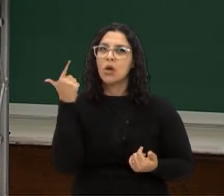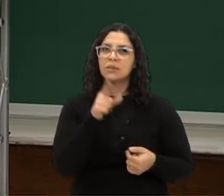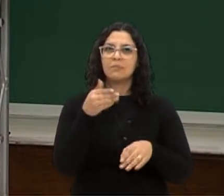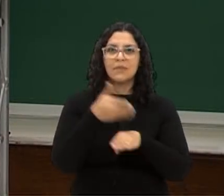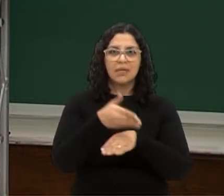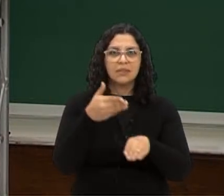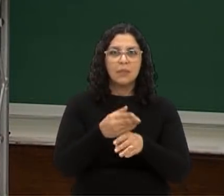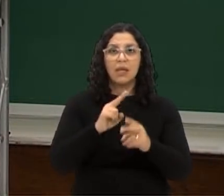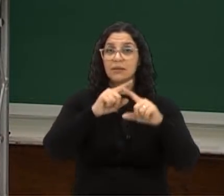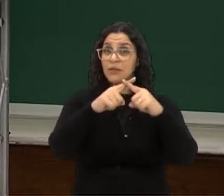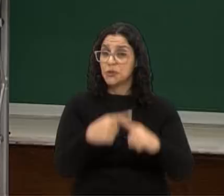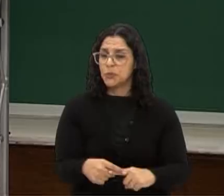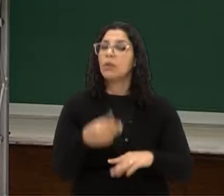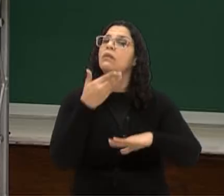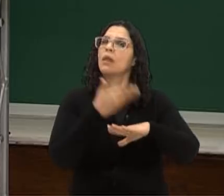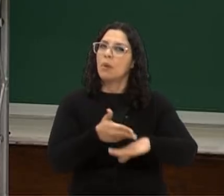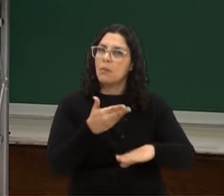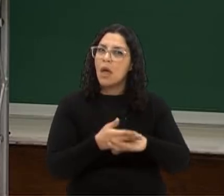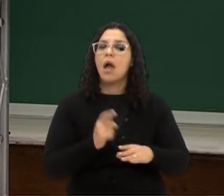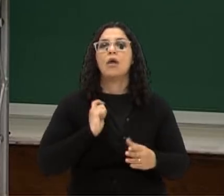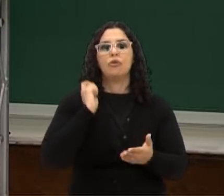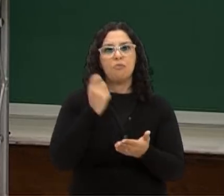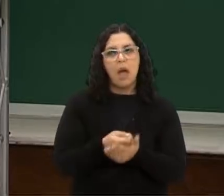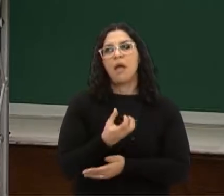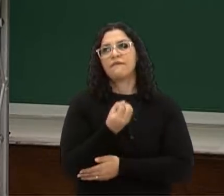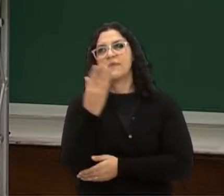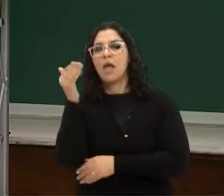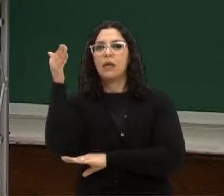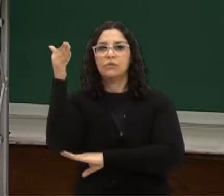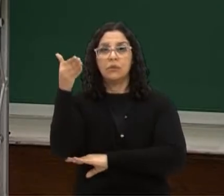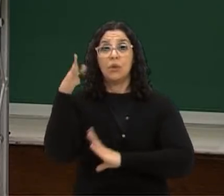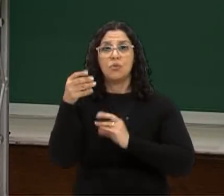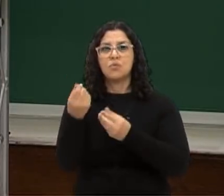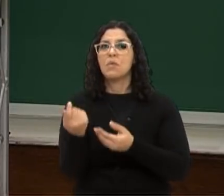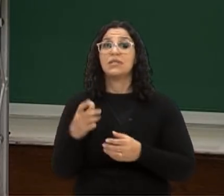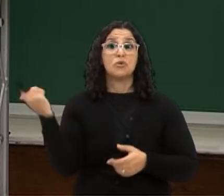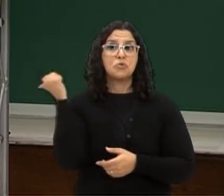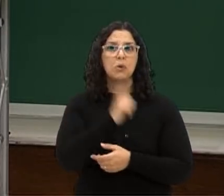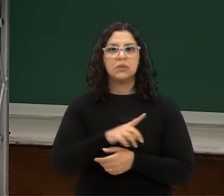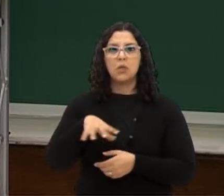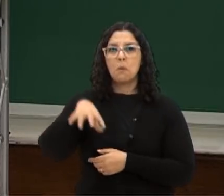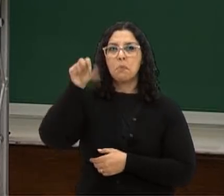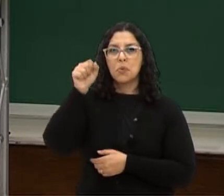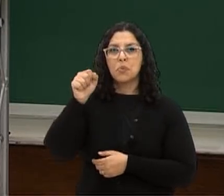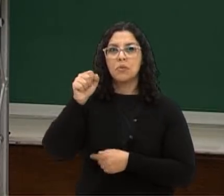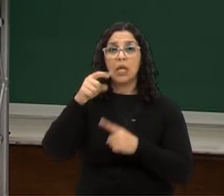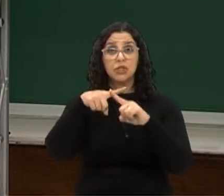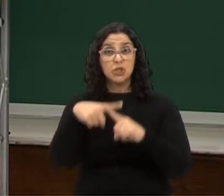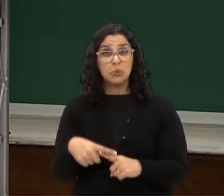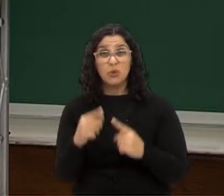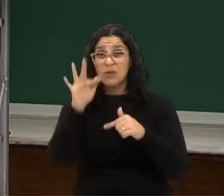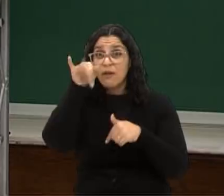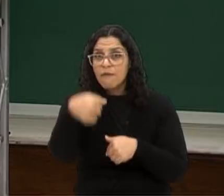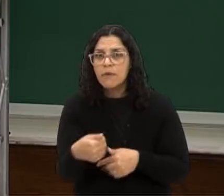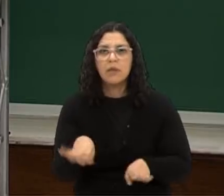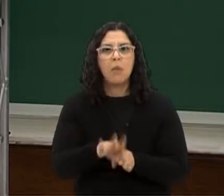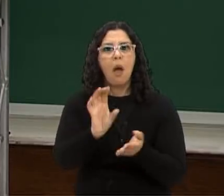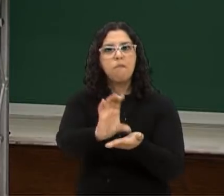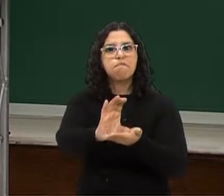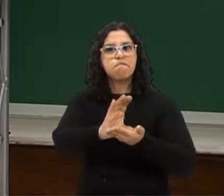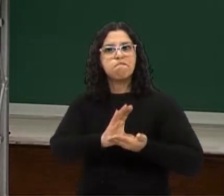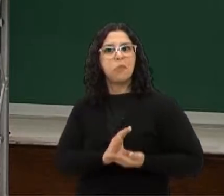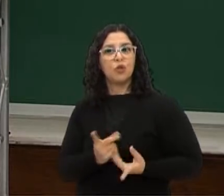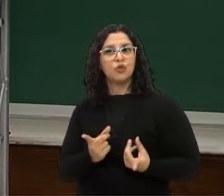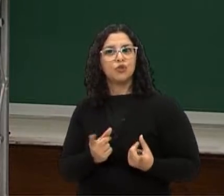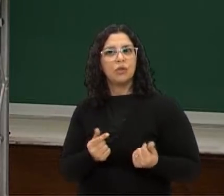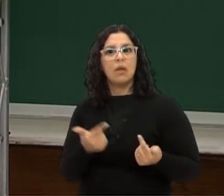desse campeonato. Tem toda uma preparação, tem um custo de viagem, hotel, mas os que chegam nas finais lá, eles recebem um bom